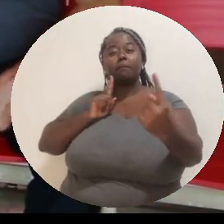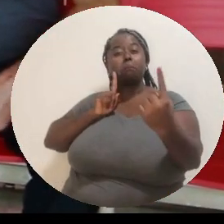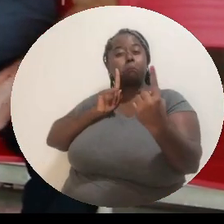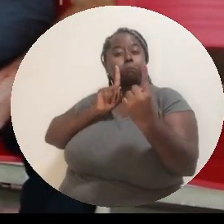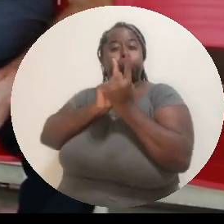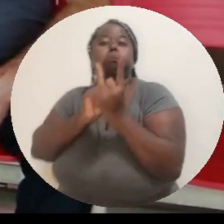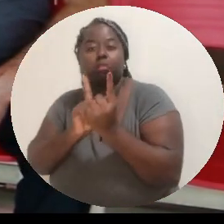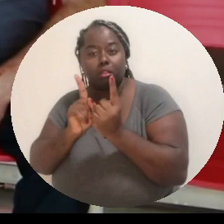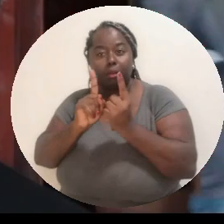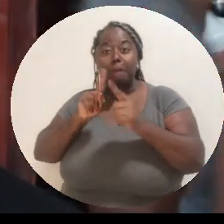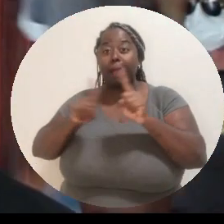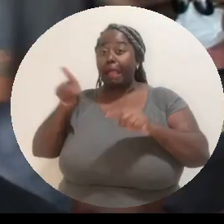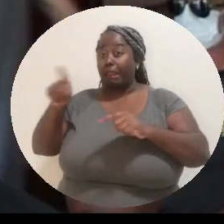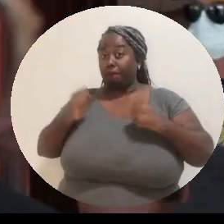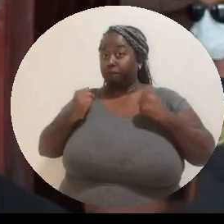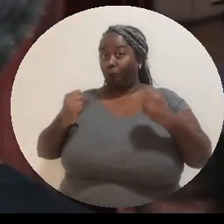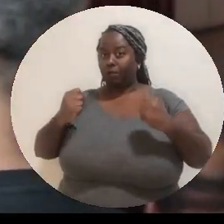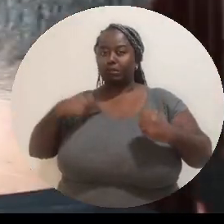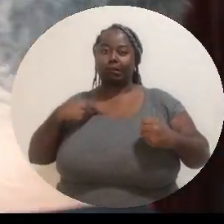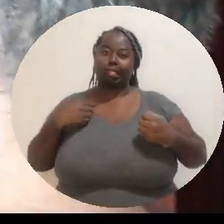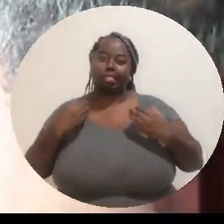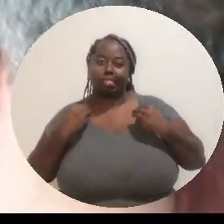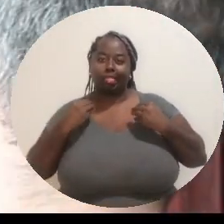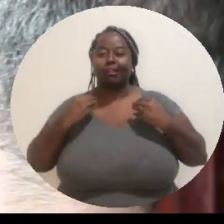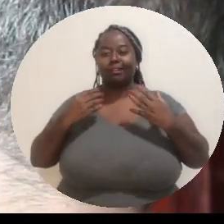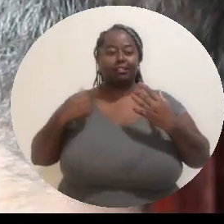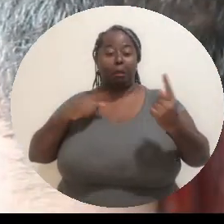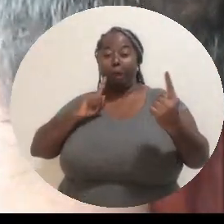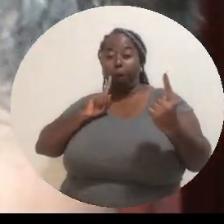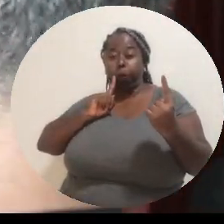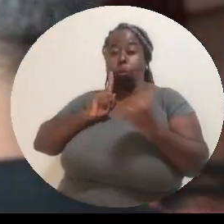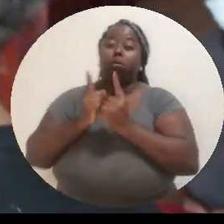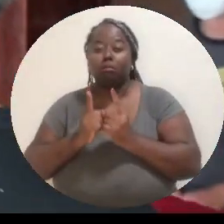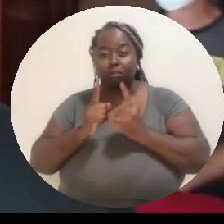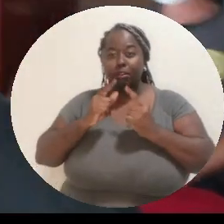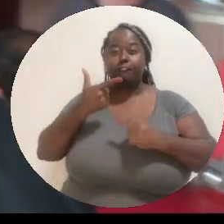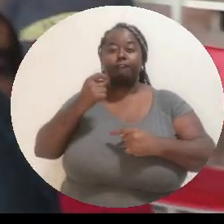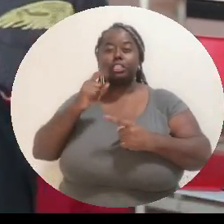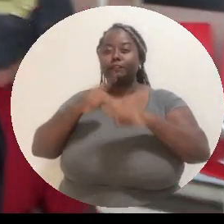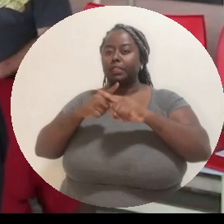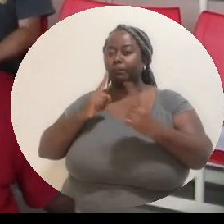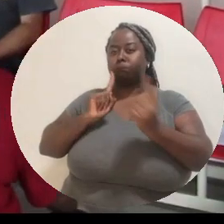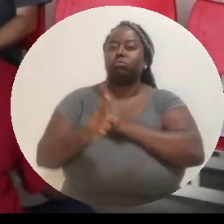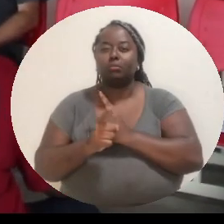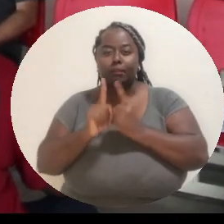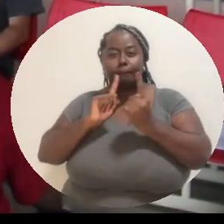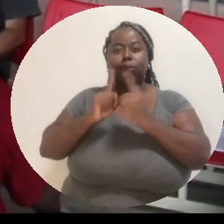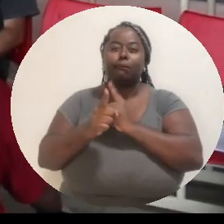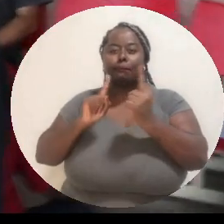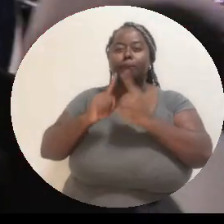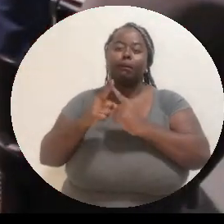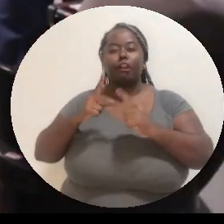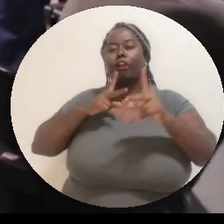que é o seguinte, ele é muito mais forte que eu. Nós demos umas 20 trombadas, corta e volta. E toda